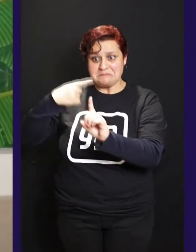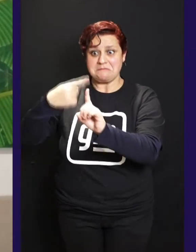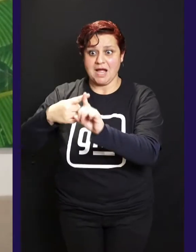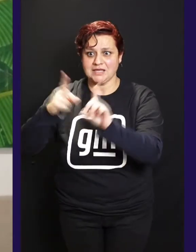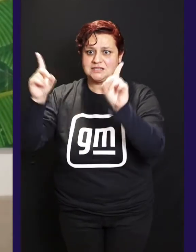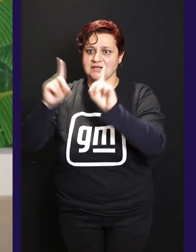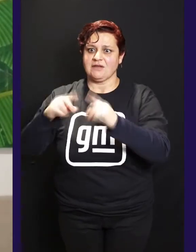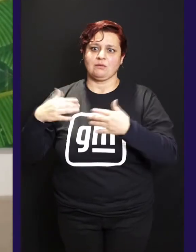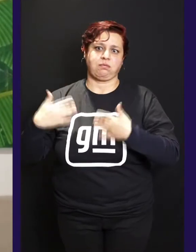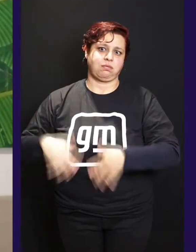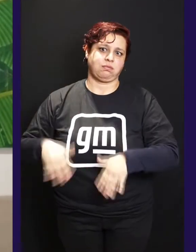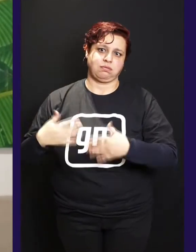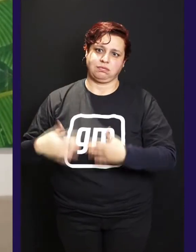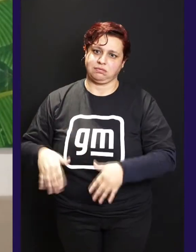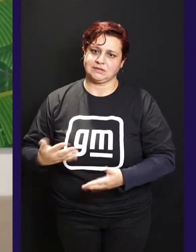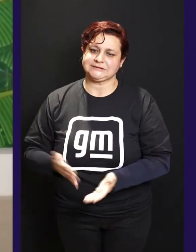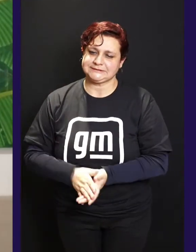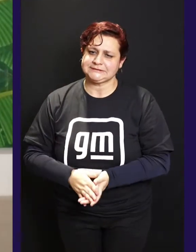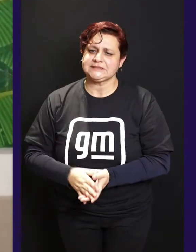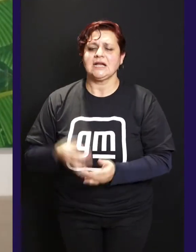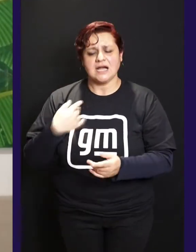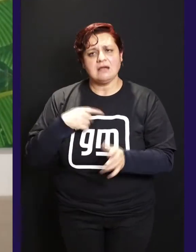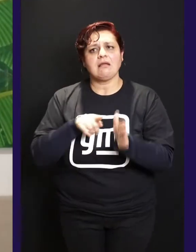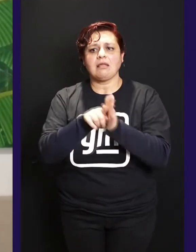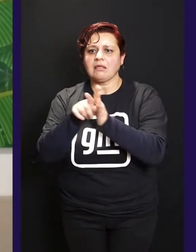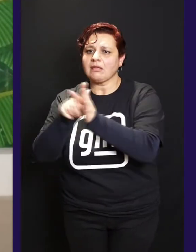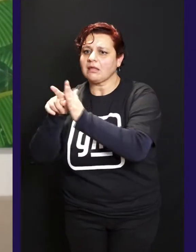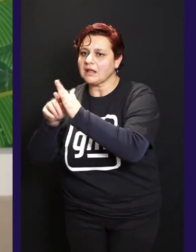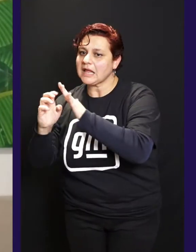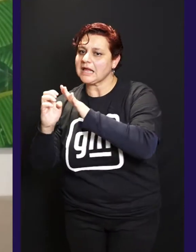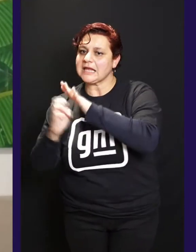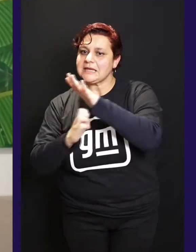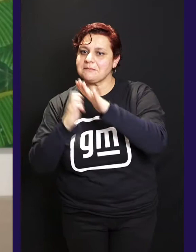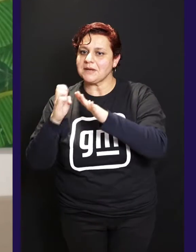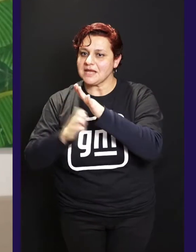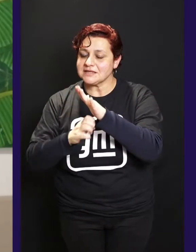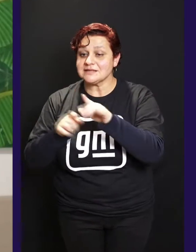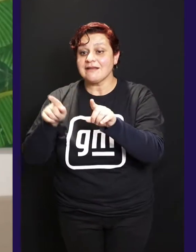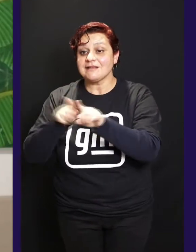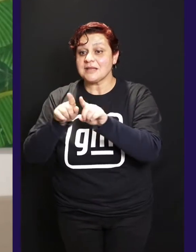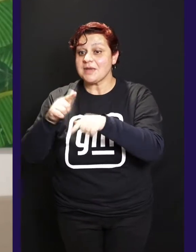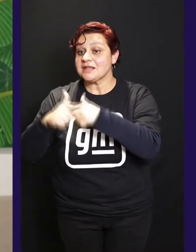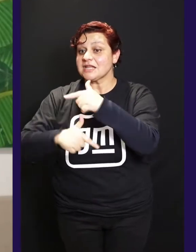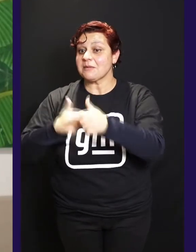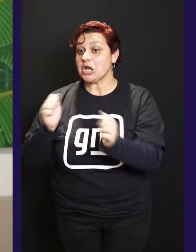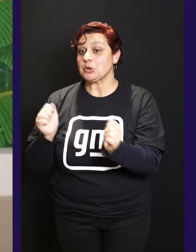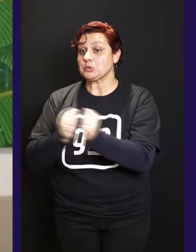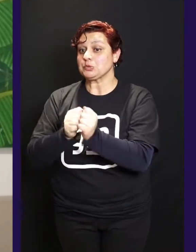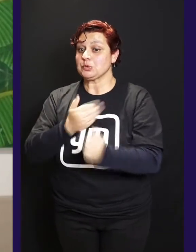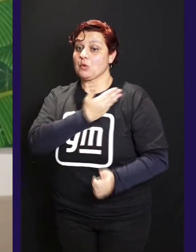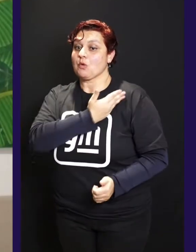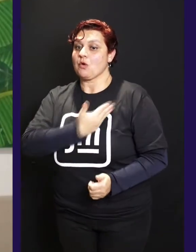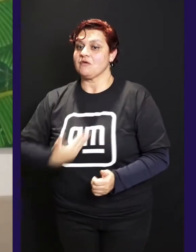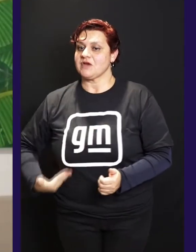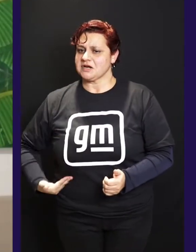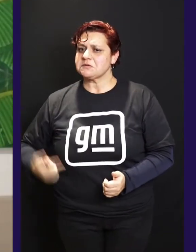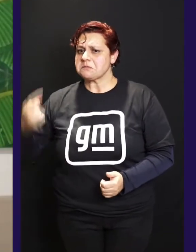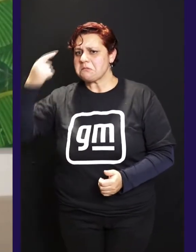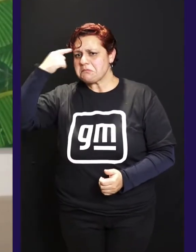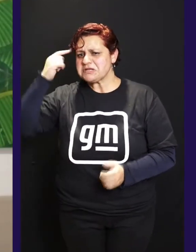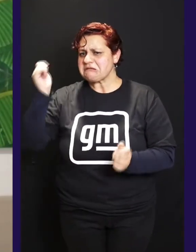E eu comecei a olhar para as empresas, comecei até a considerar a carreira pública, sabe?